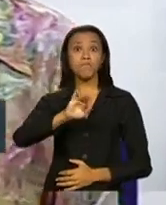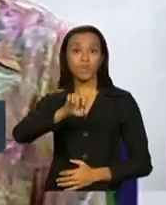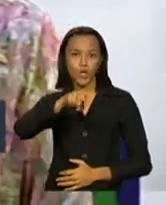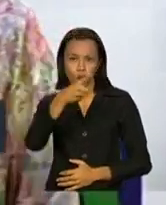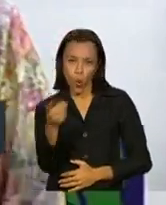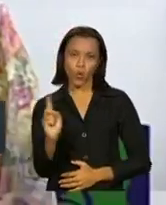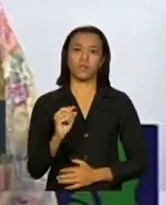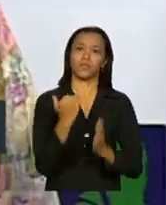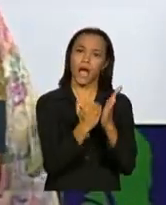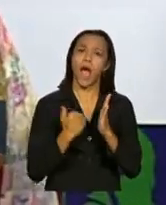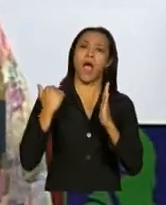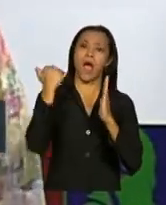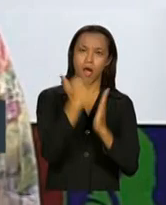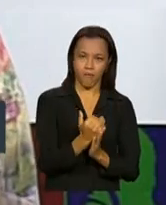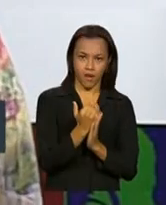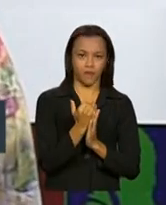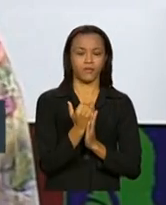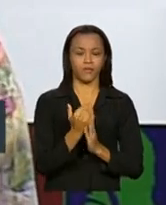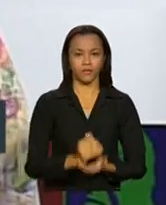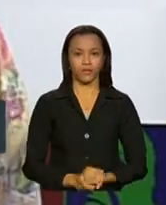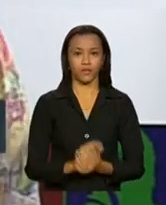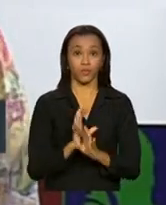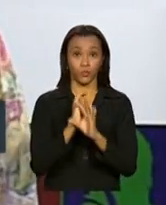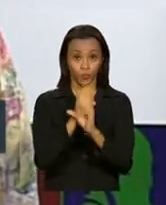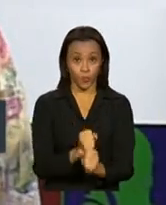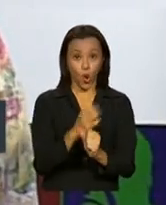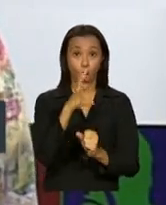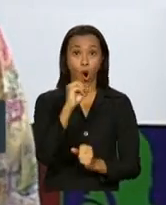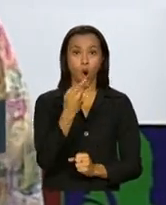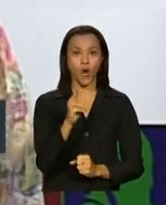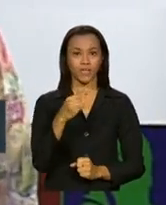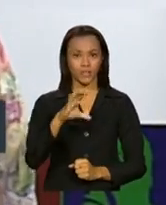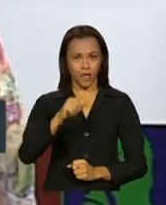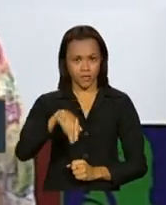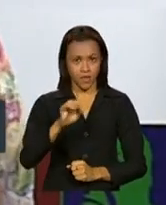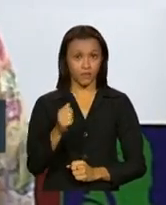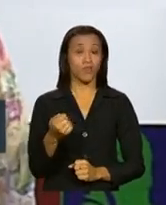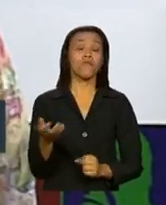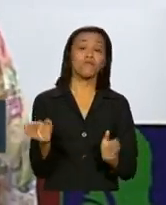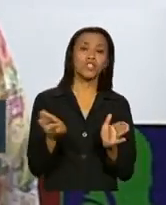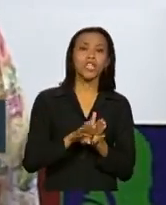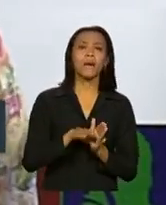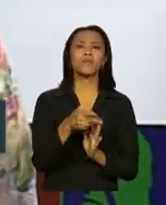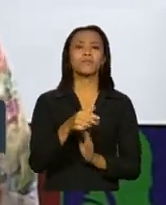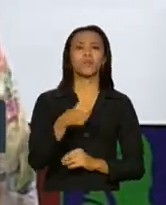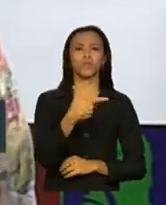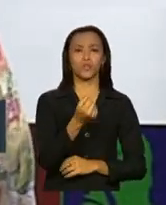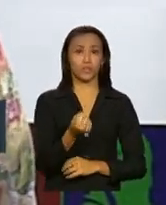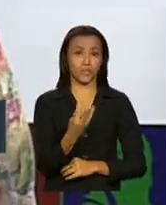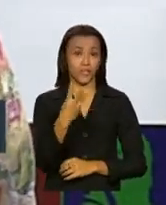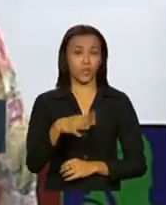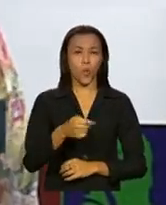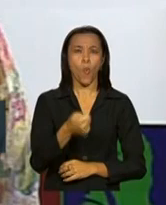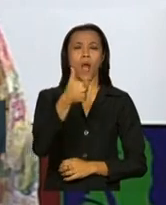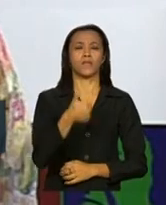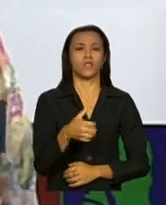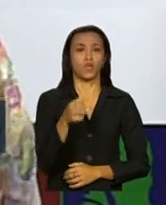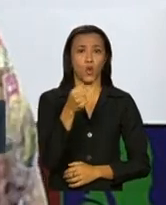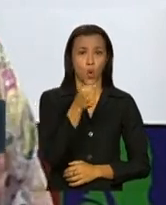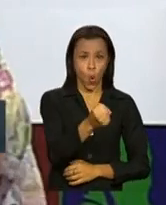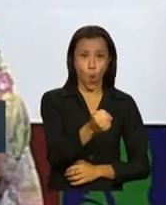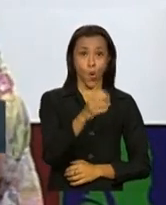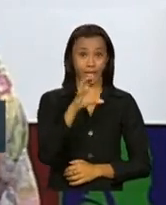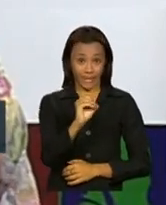não é então nós chegaremos em 2013 a quase 80 milhões